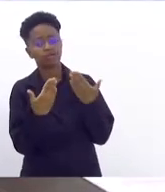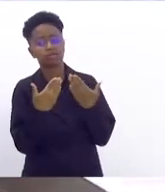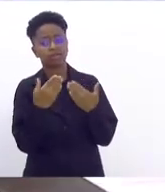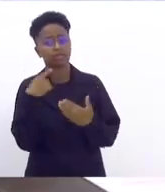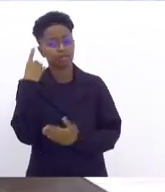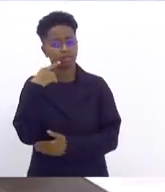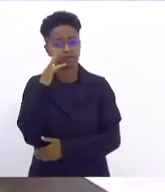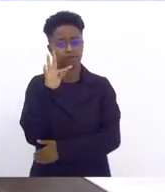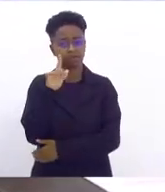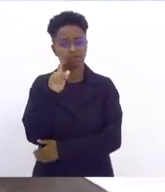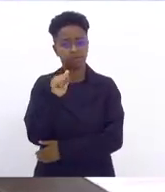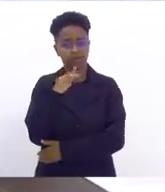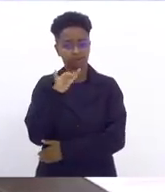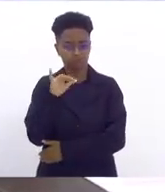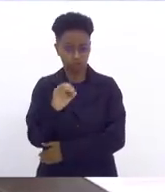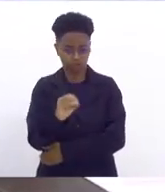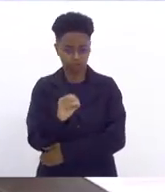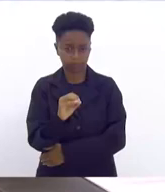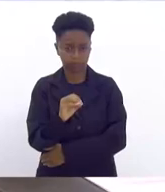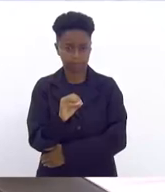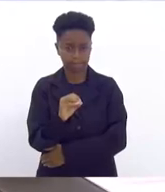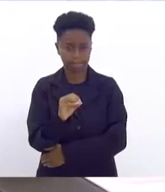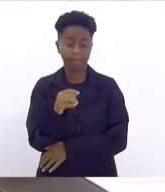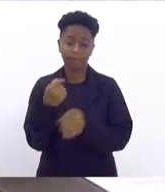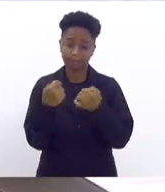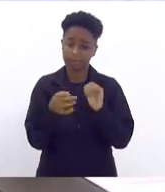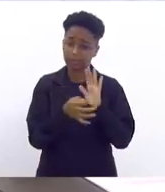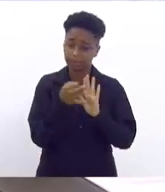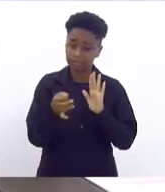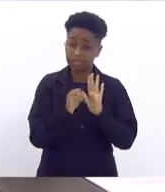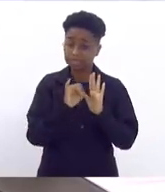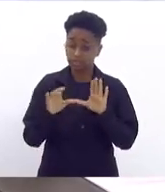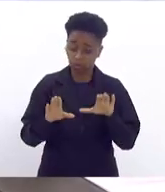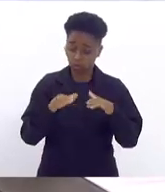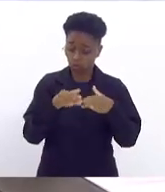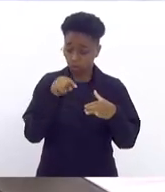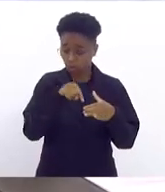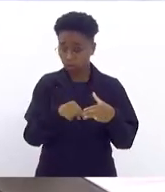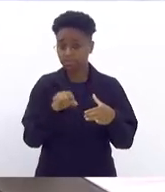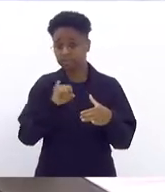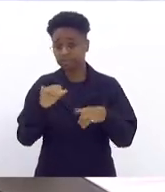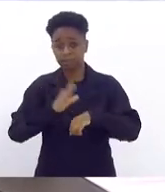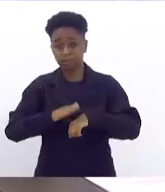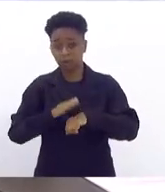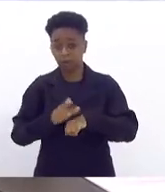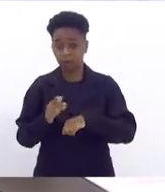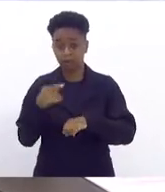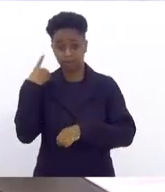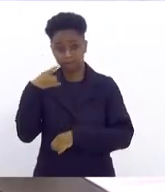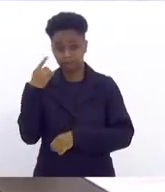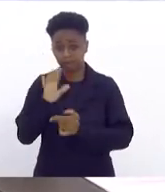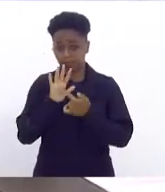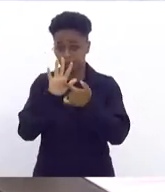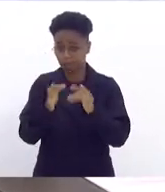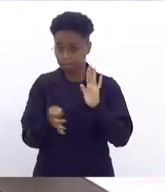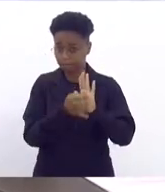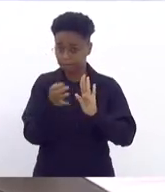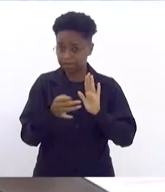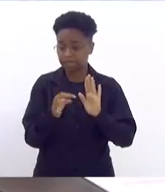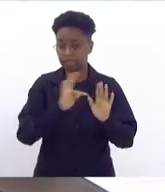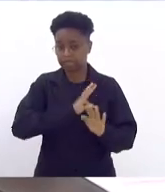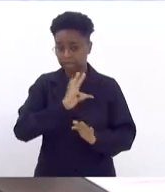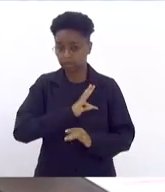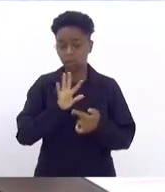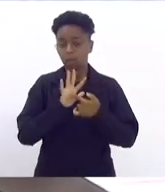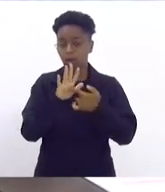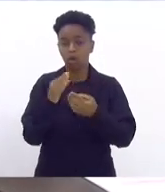deputado Flávio. Tem que ter um parecer. Se a própria comissão, a própria autora, apresentar um parecer técnico do